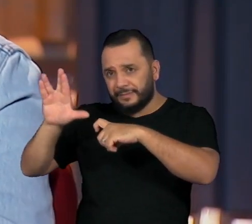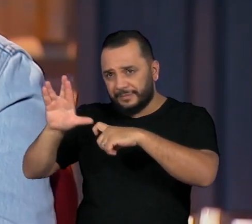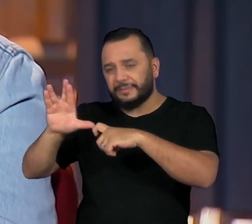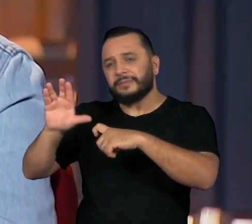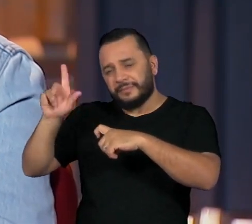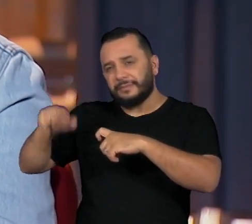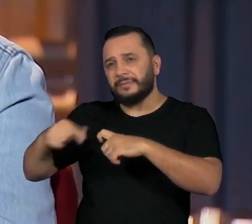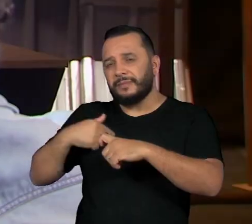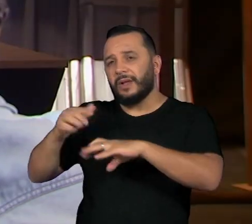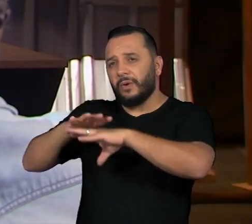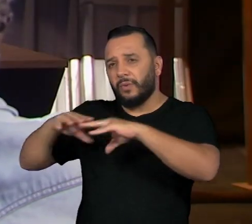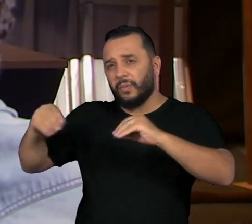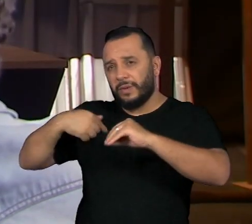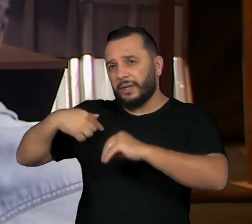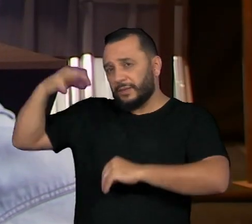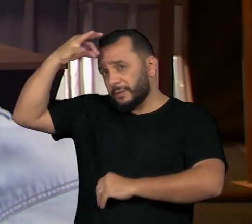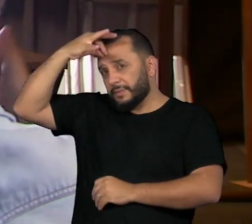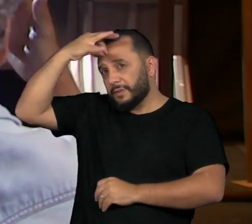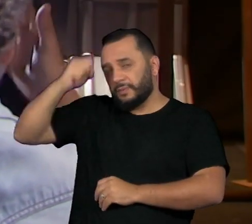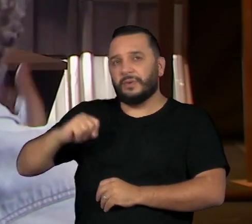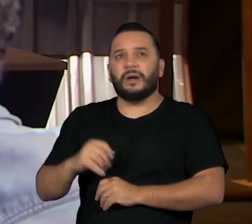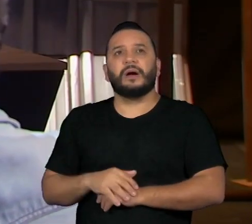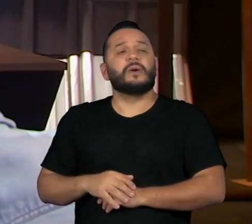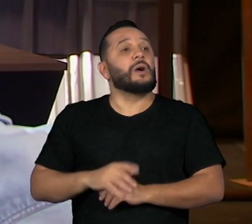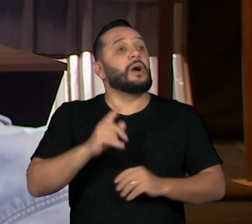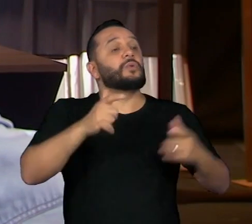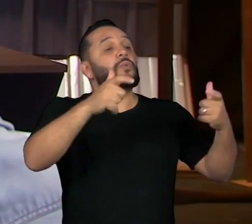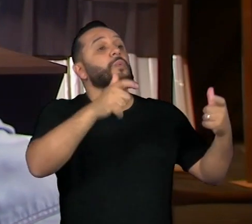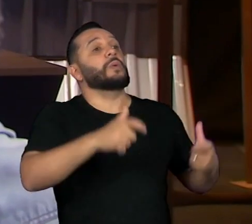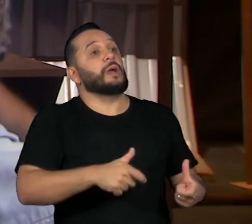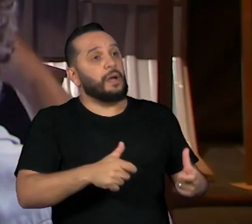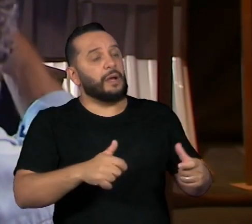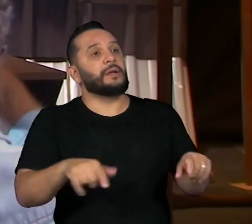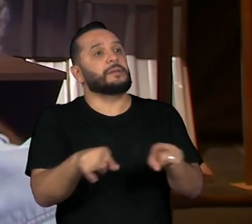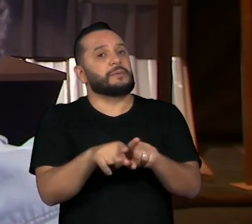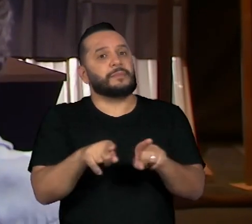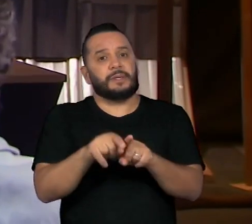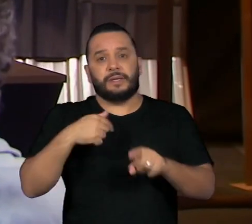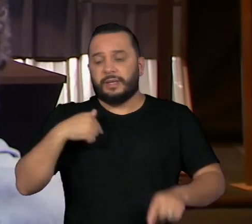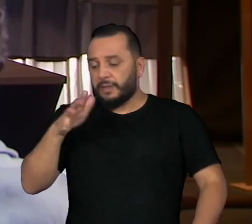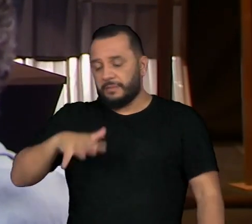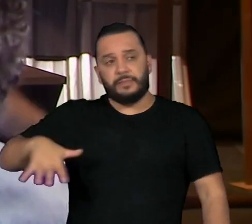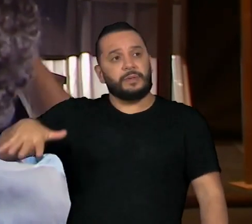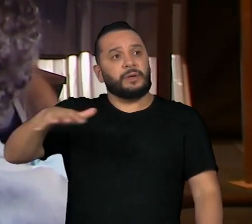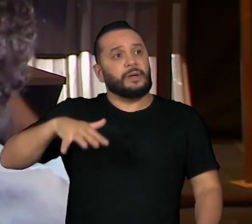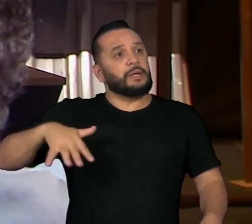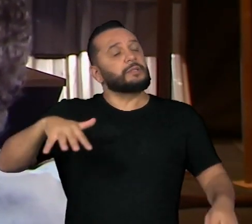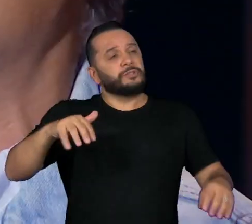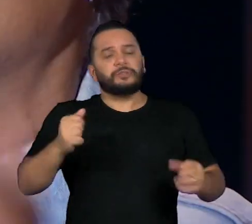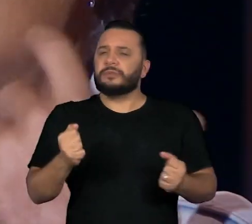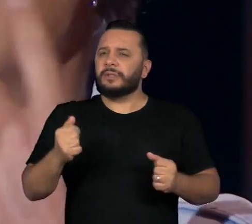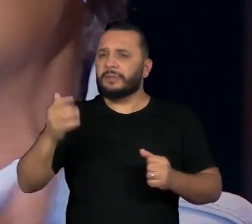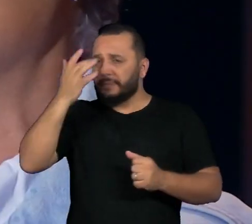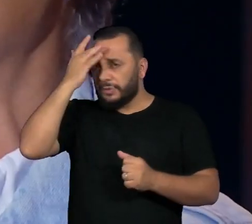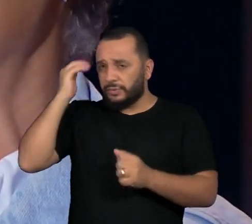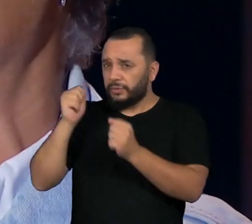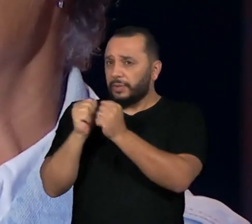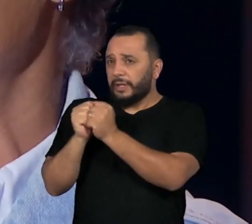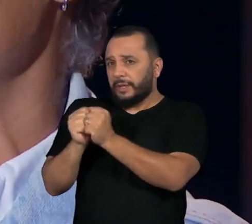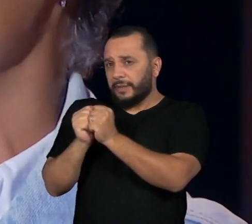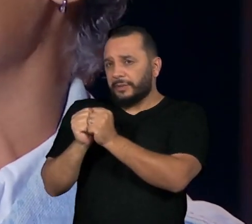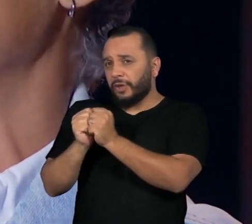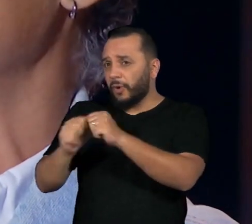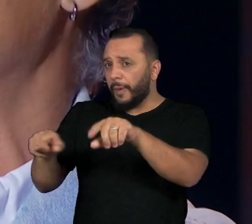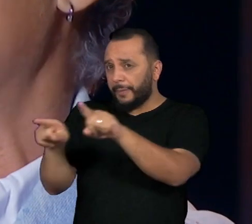Você está falando do lugar, contexto, do ambiente, do som, da companhia, cheiros, da companhia, de quem está junto, quem está segurando a tua mão, que palavras foram